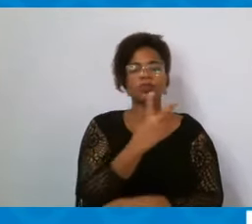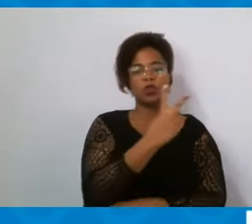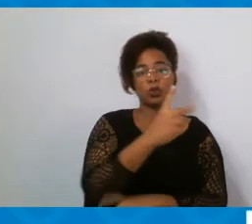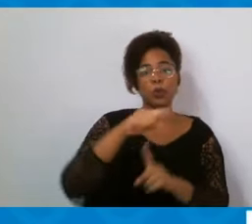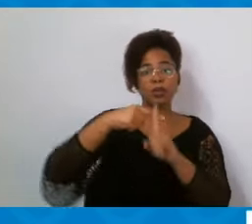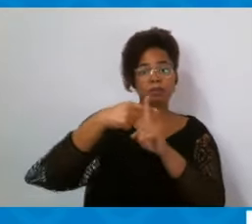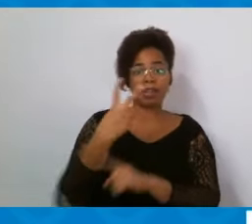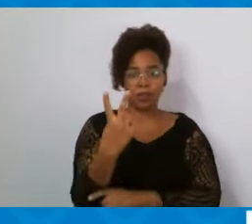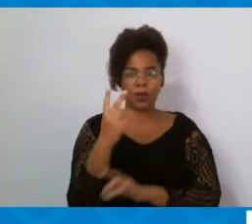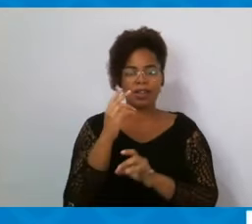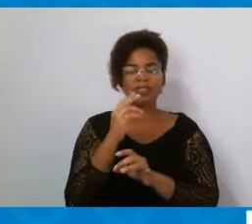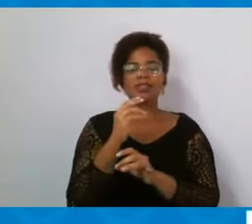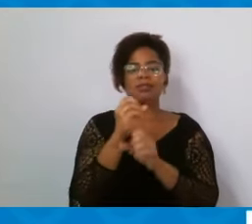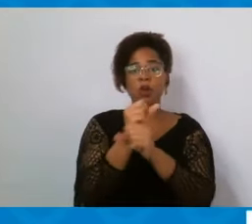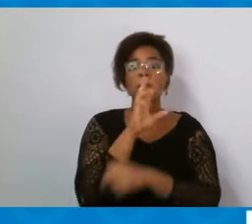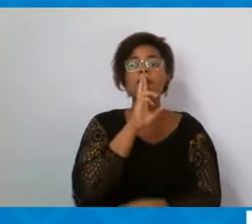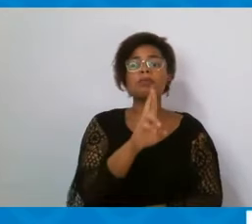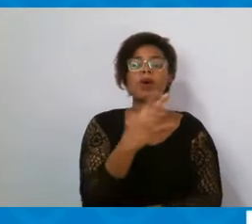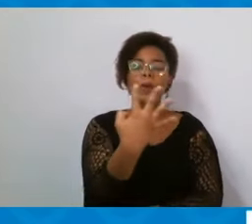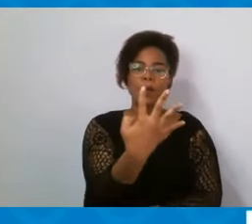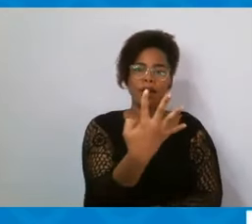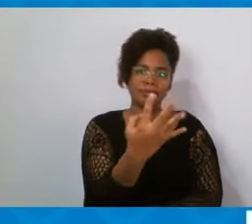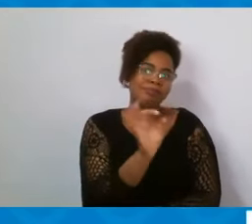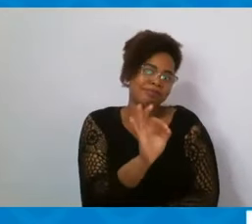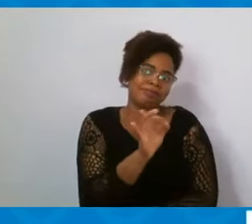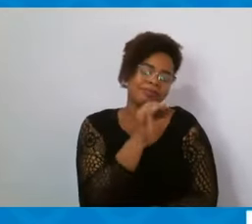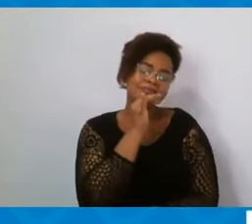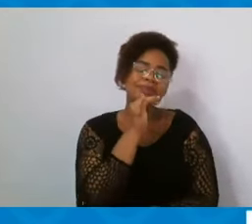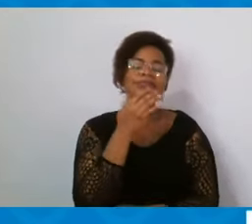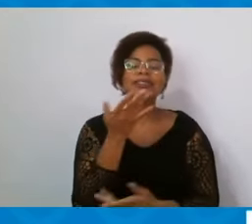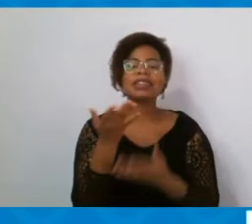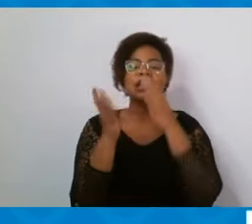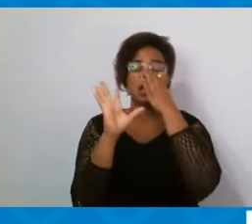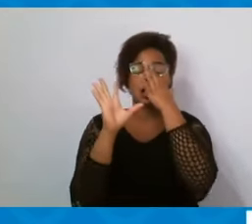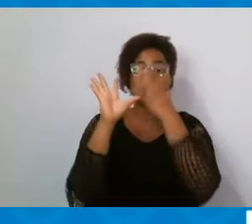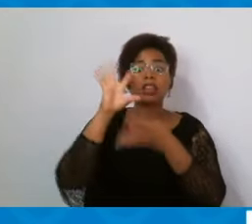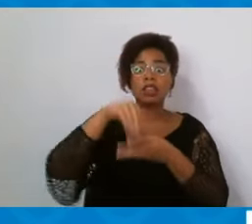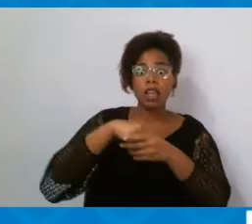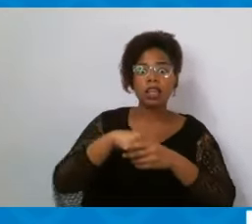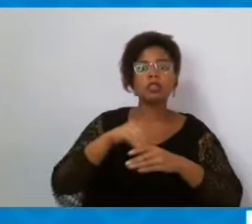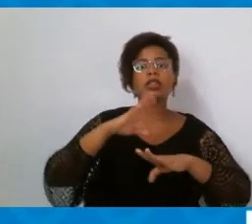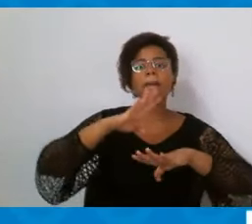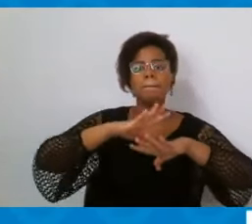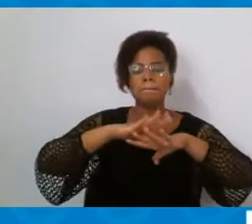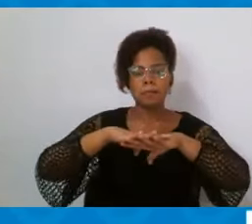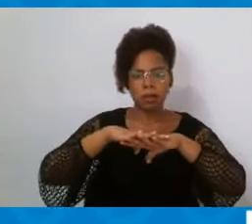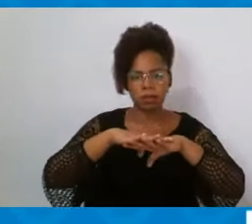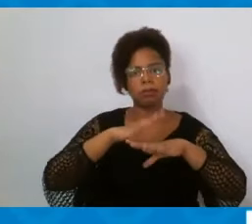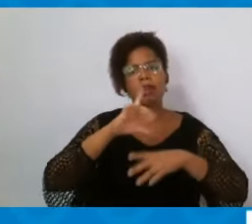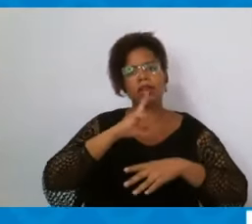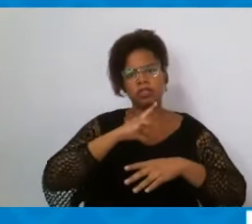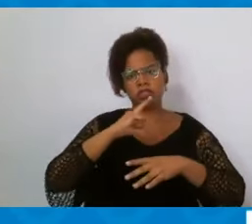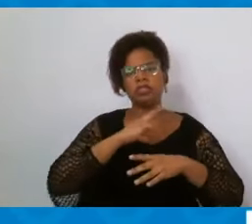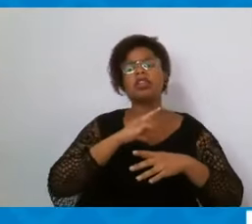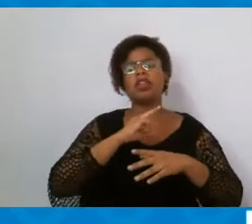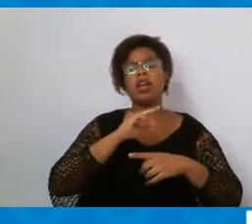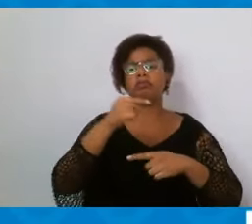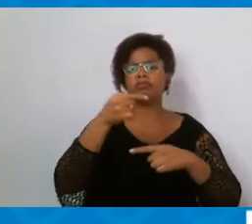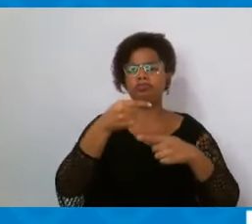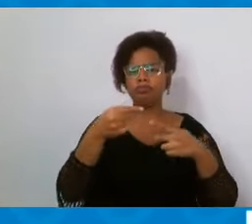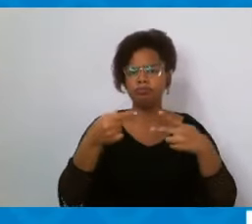mundos matemáticos, no mundo quântico, por exemplo, de você produzir diferentes